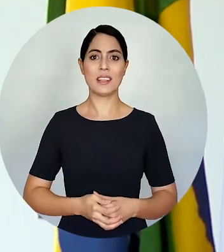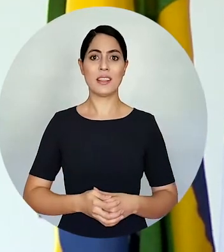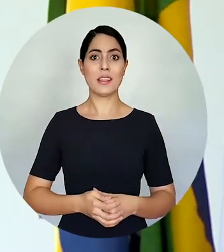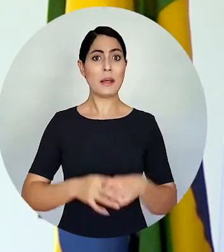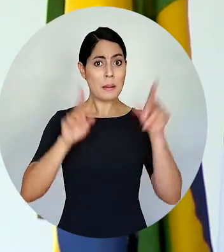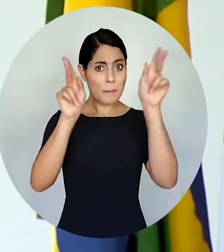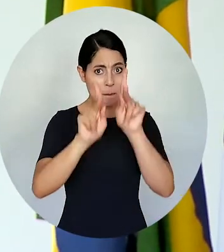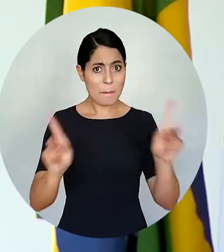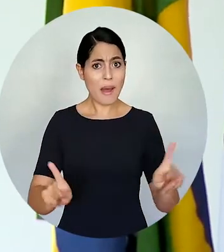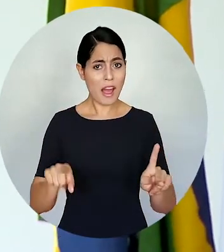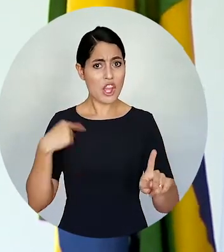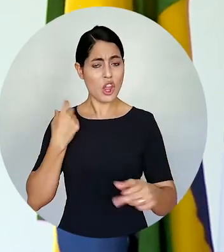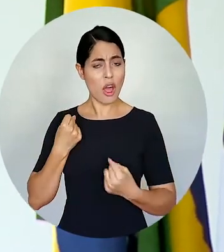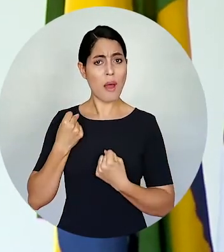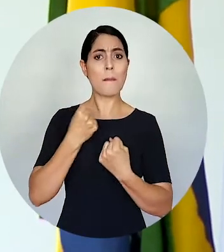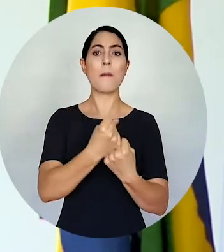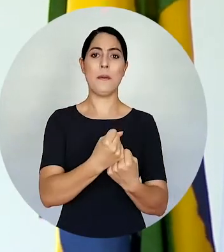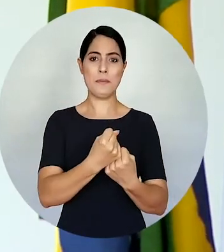trocou